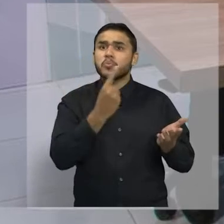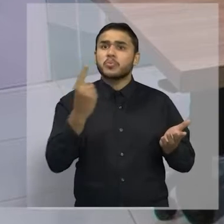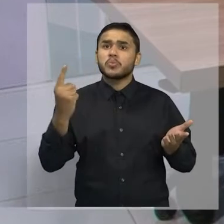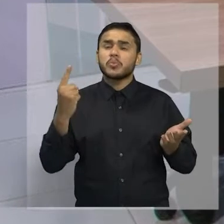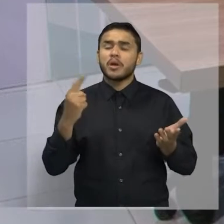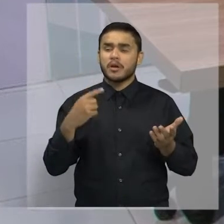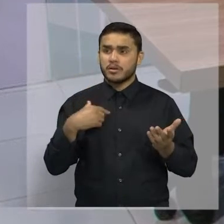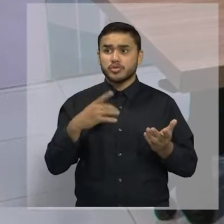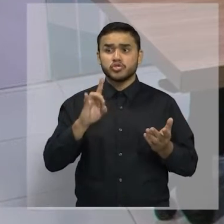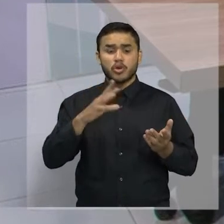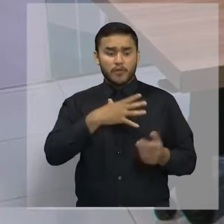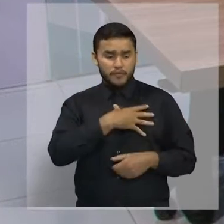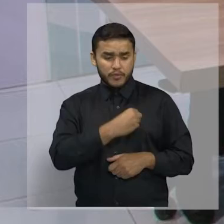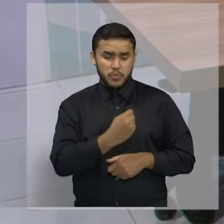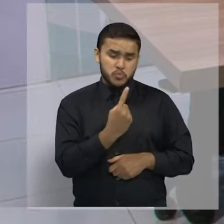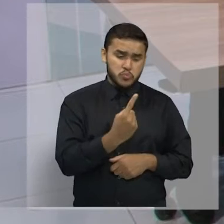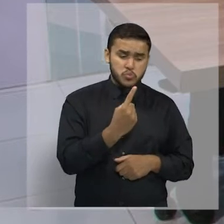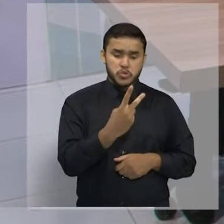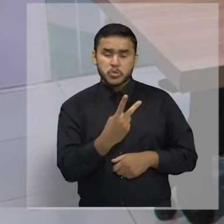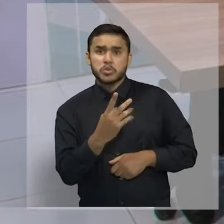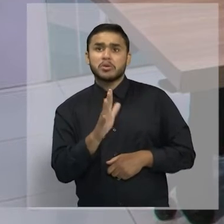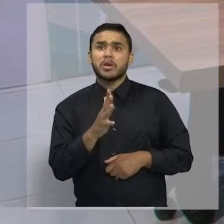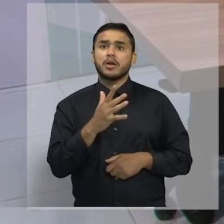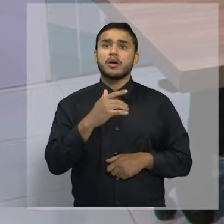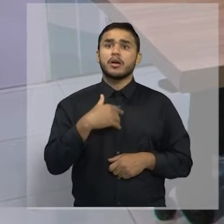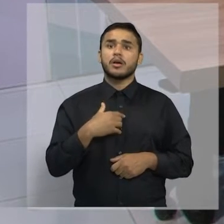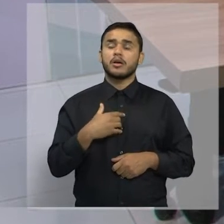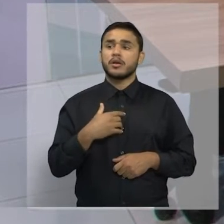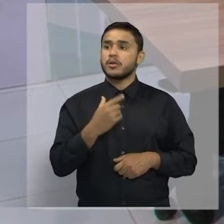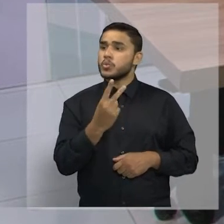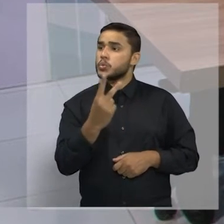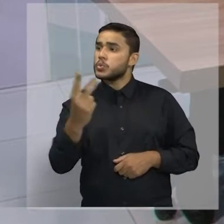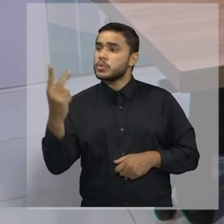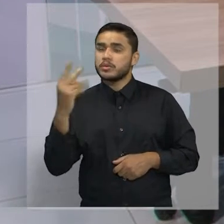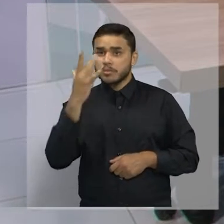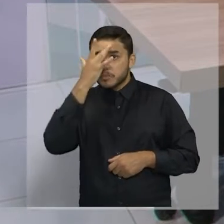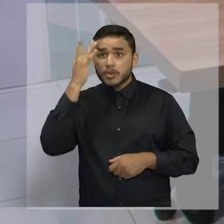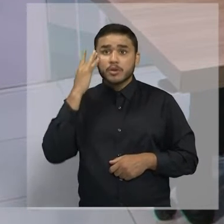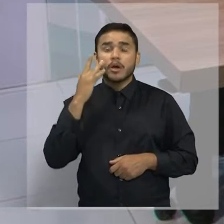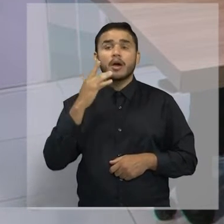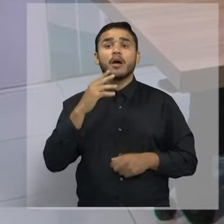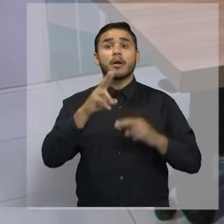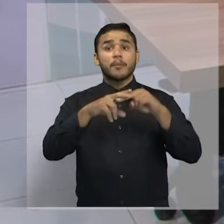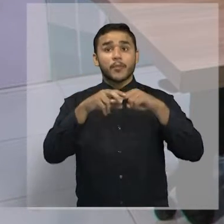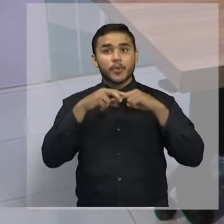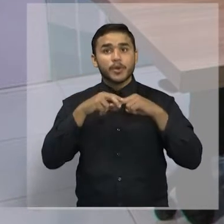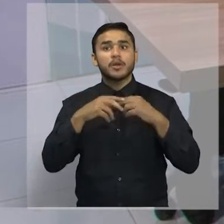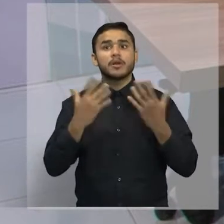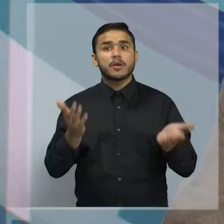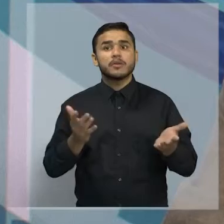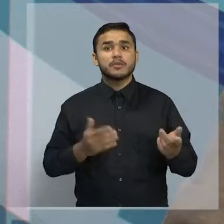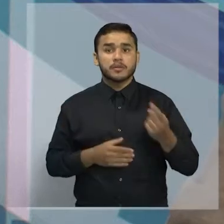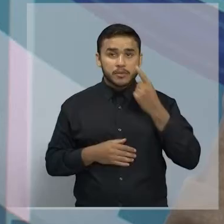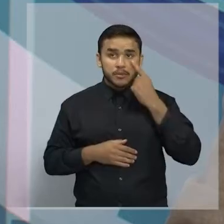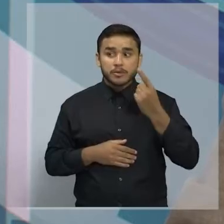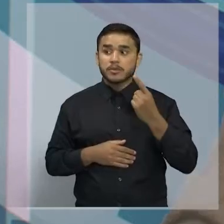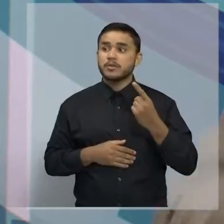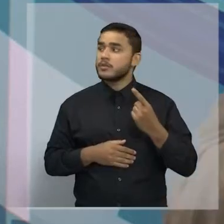a base de contribuição, se está nascendo menos pessoas, e como o sistema no Brasil majoritariamente é de